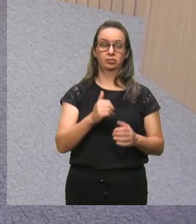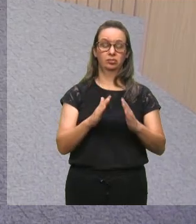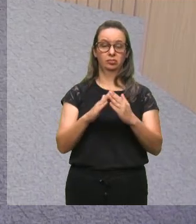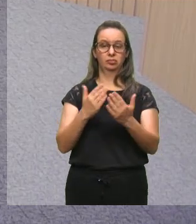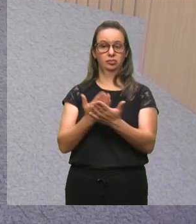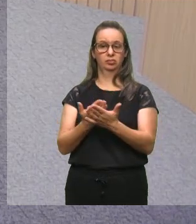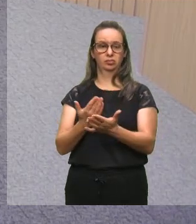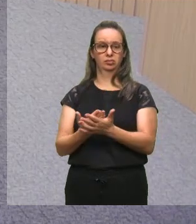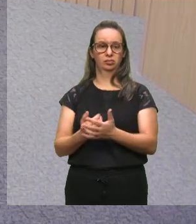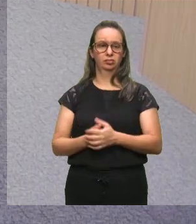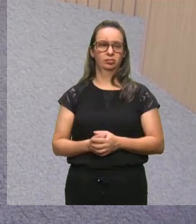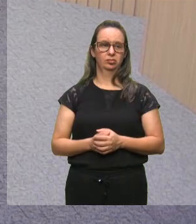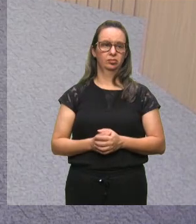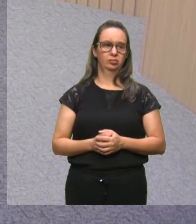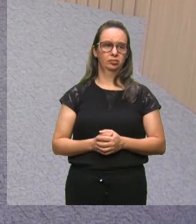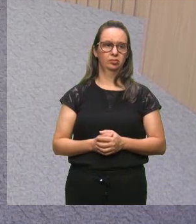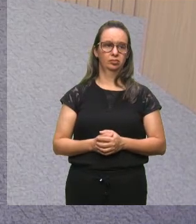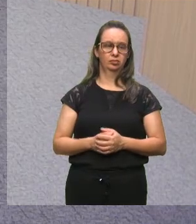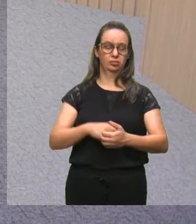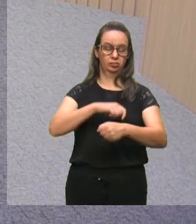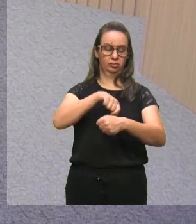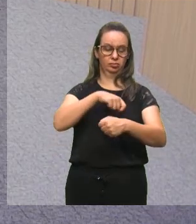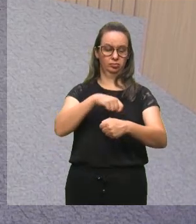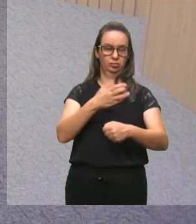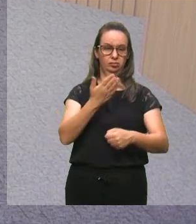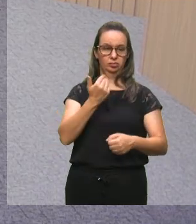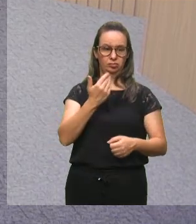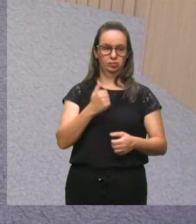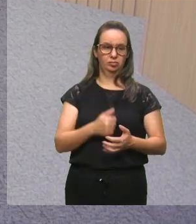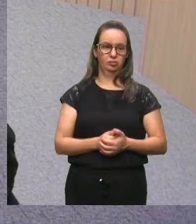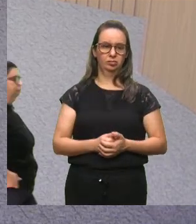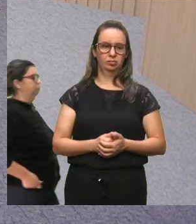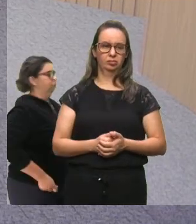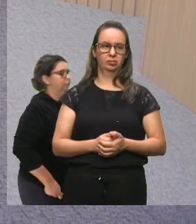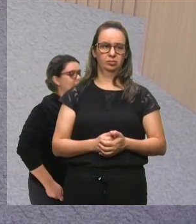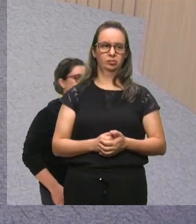especial à conclusão da cozinha piloto, tem a previsão aqui de